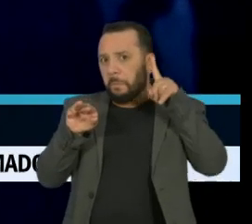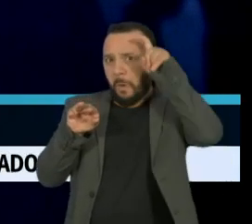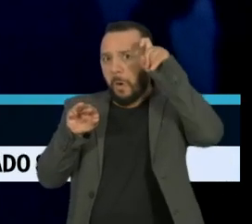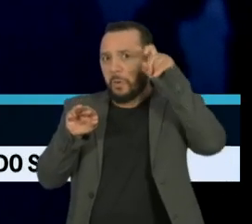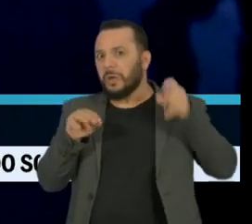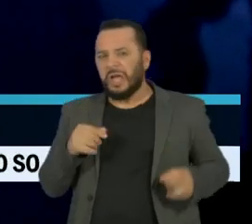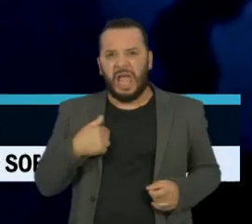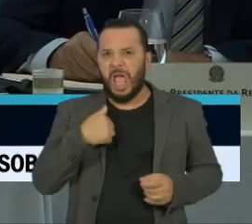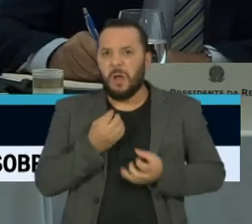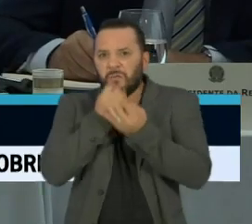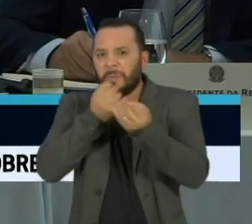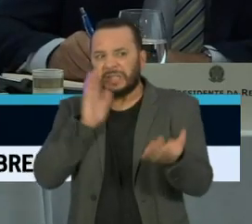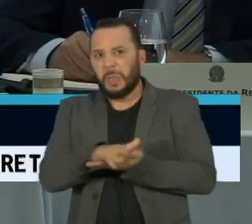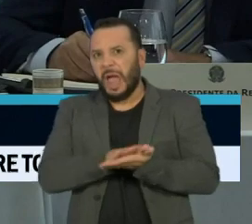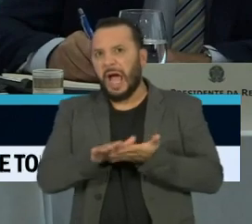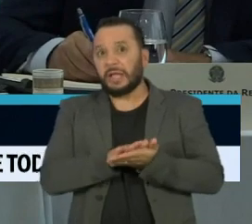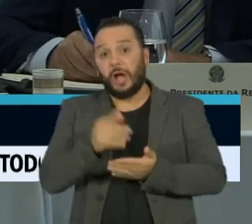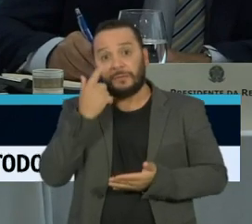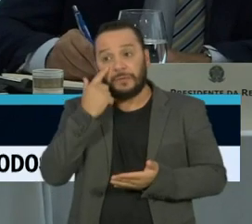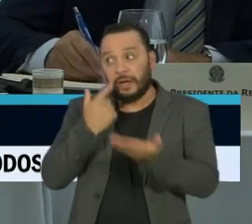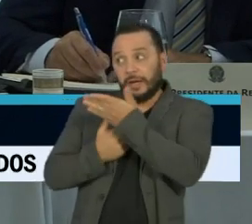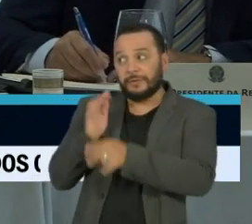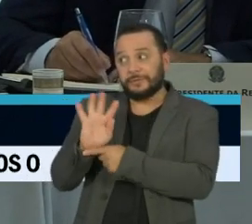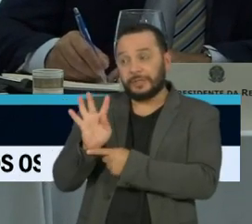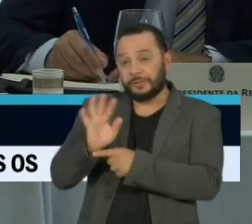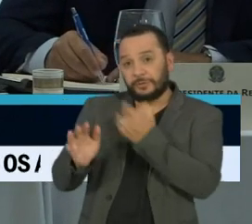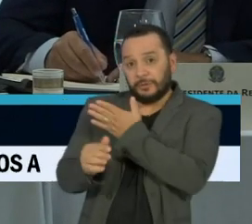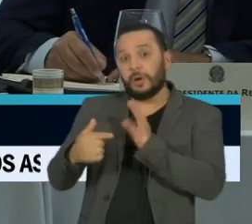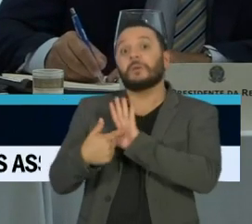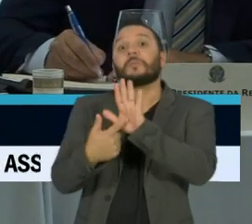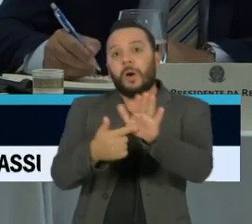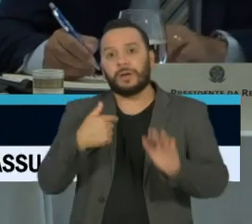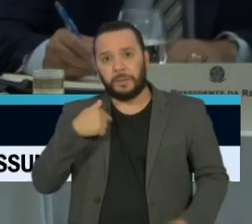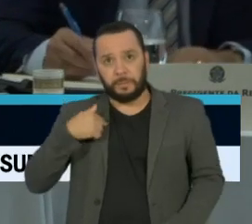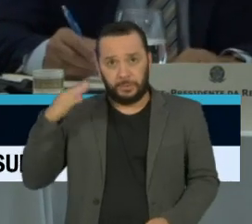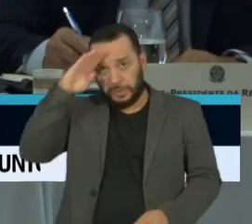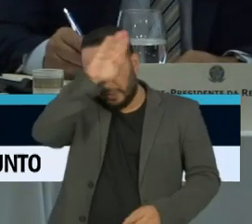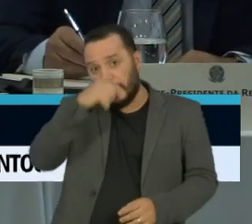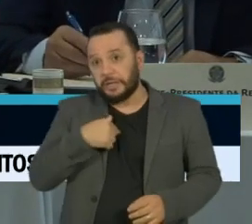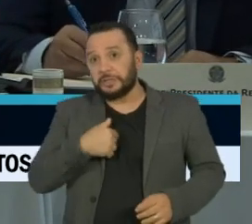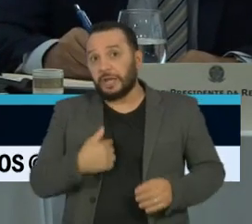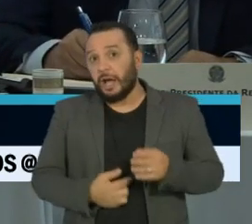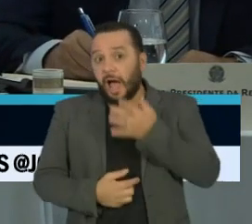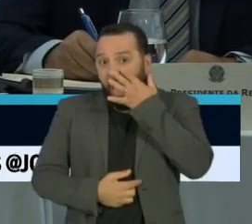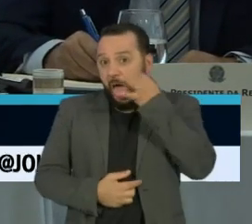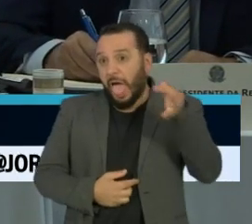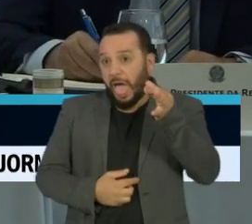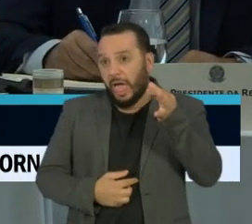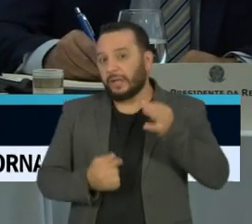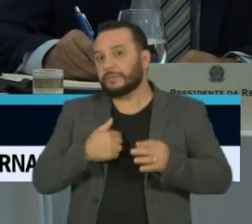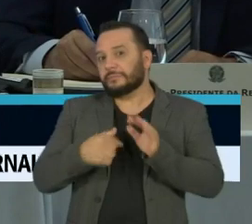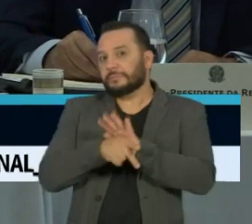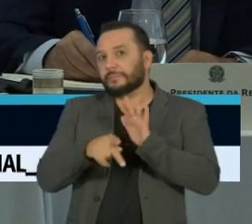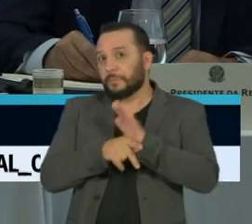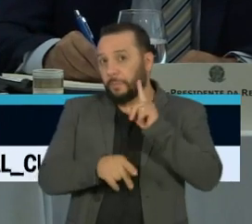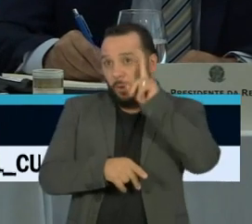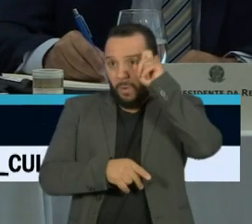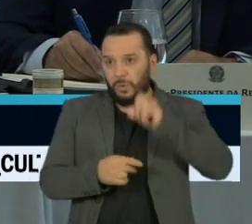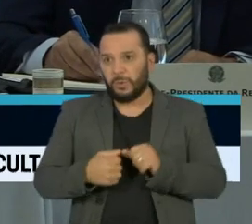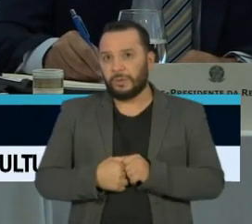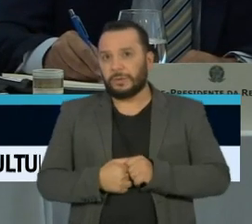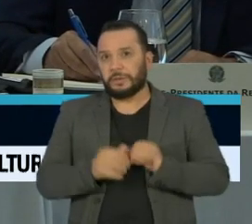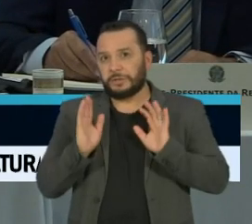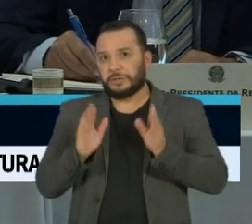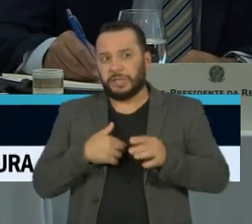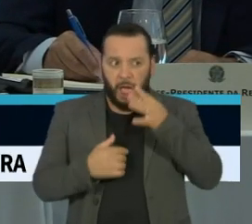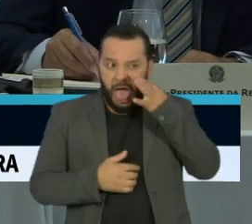não recebe informações o vídeo divulgado ontem mostra que o presidente olha em direção ao ex-ministro sérgio moro quando